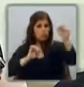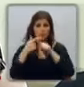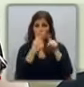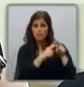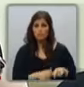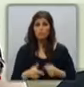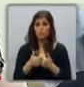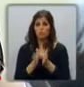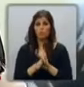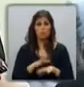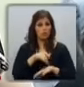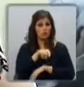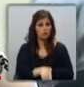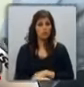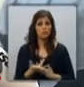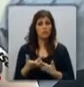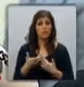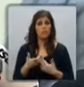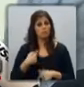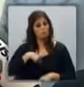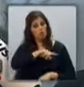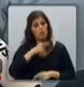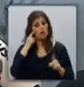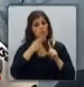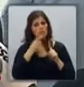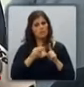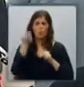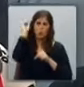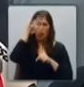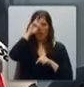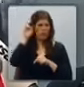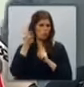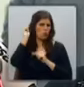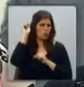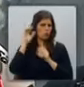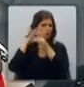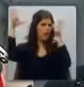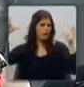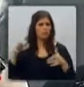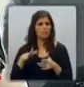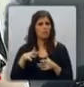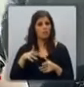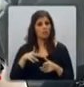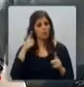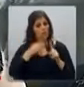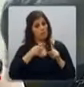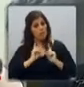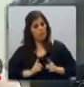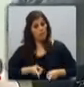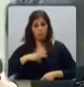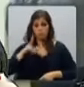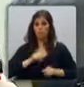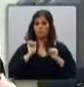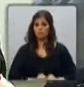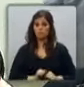nesse sentido a nossa referência não é em relação à Grécia. A nossa referência é em relação a Portugal, tendo em